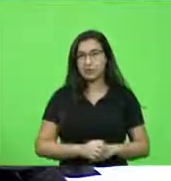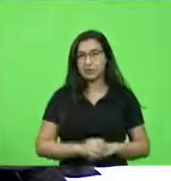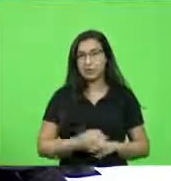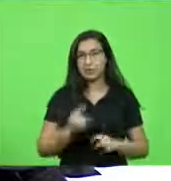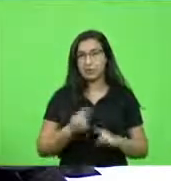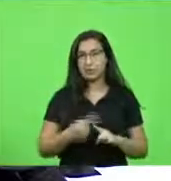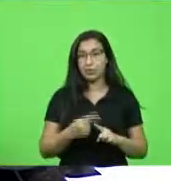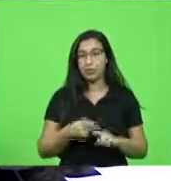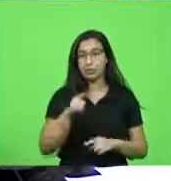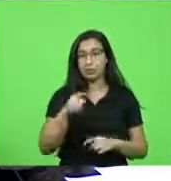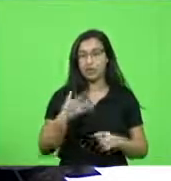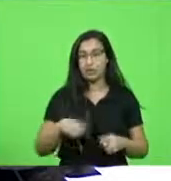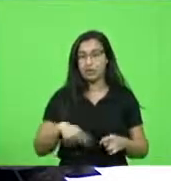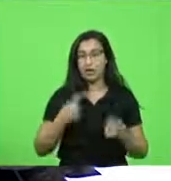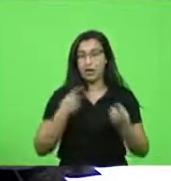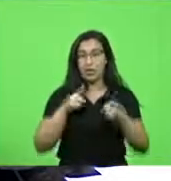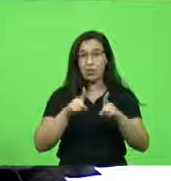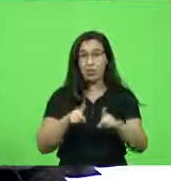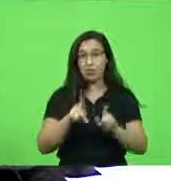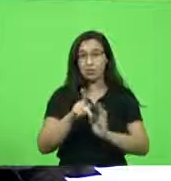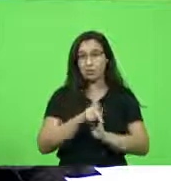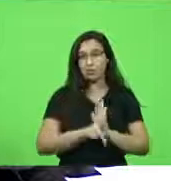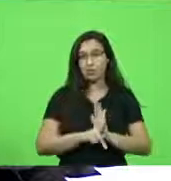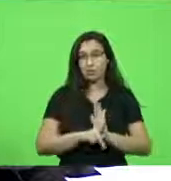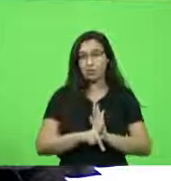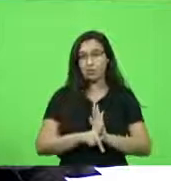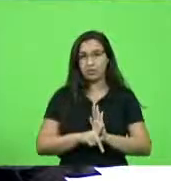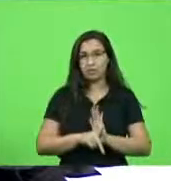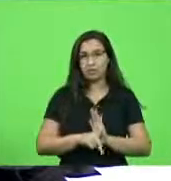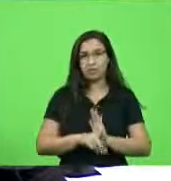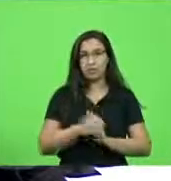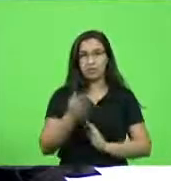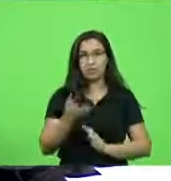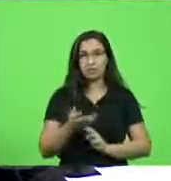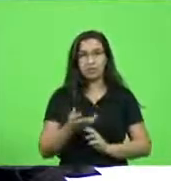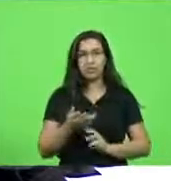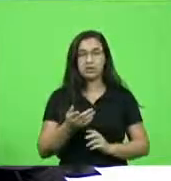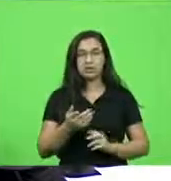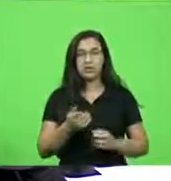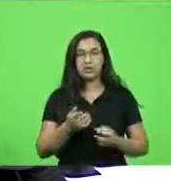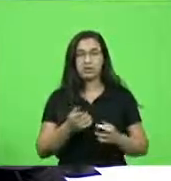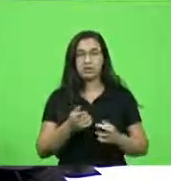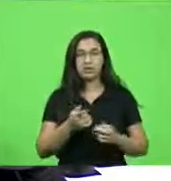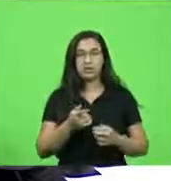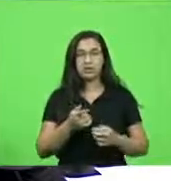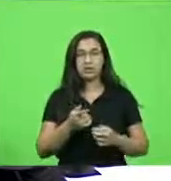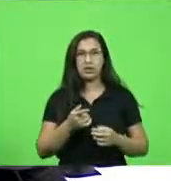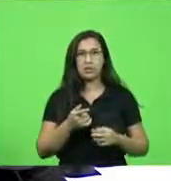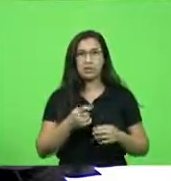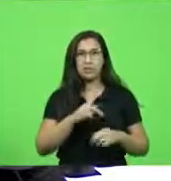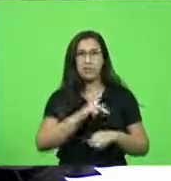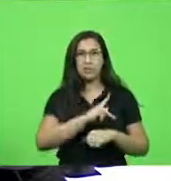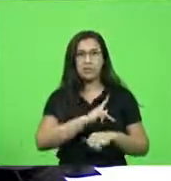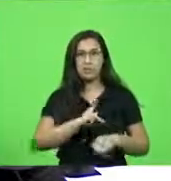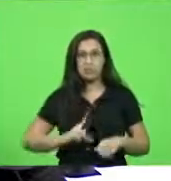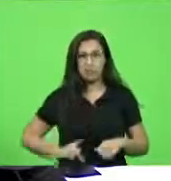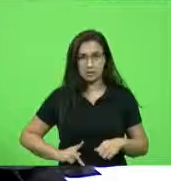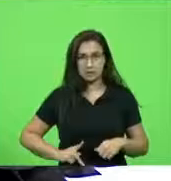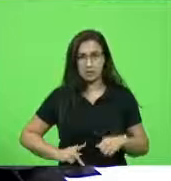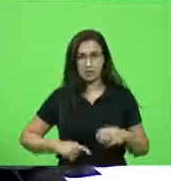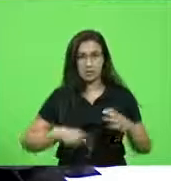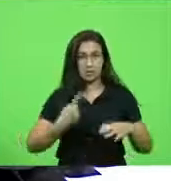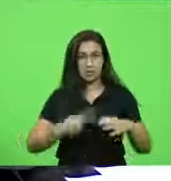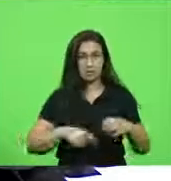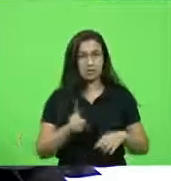Porque a senhora é contra o projeto. A senhora está agindo não como presidente, mas como deputada que é contra o projeto. Novamente, o pedido